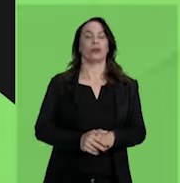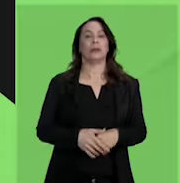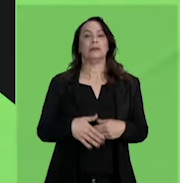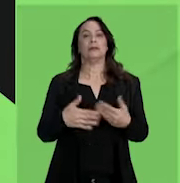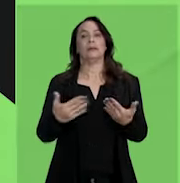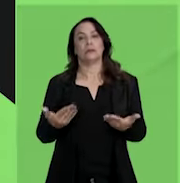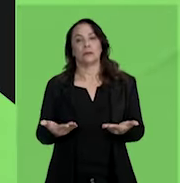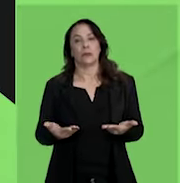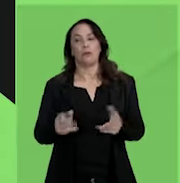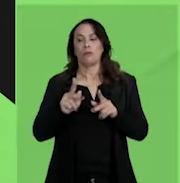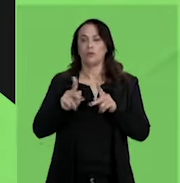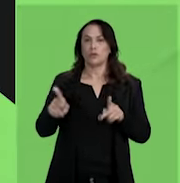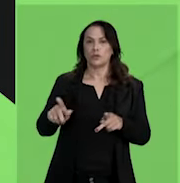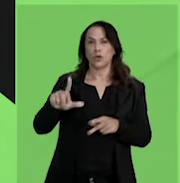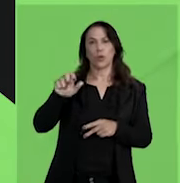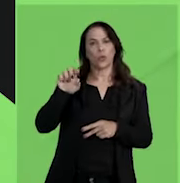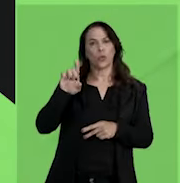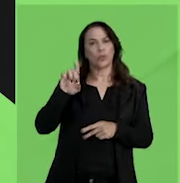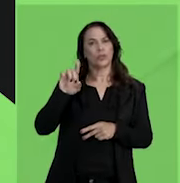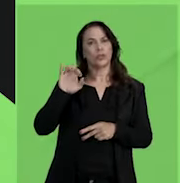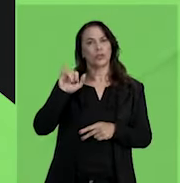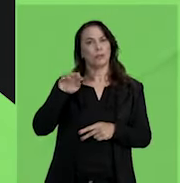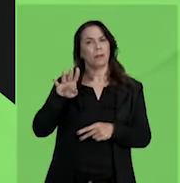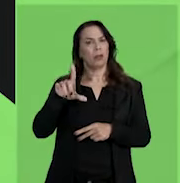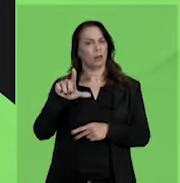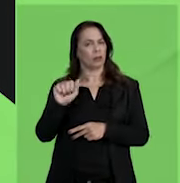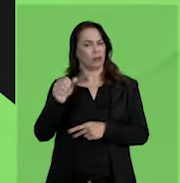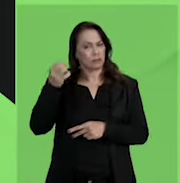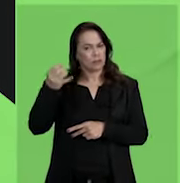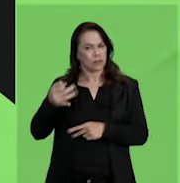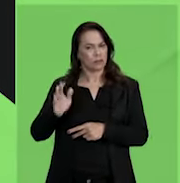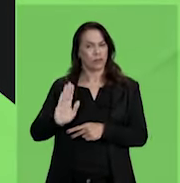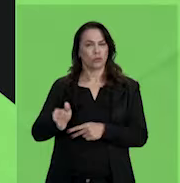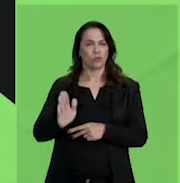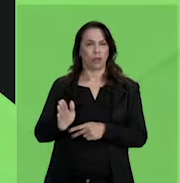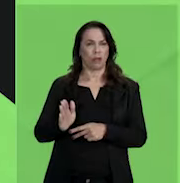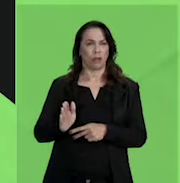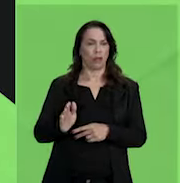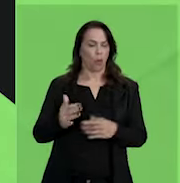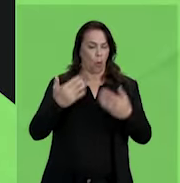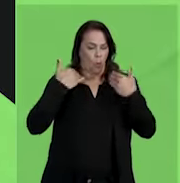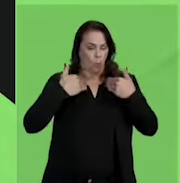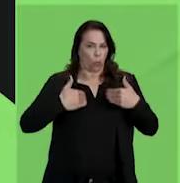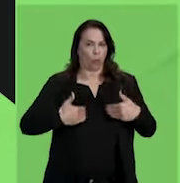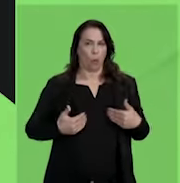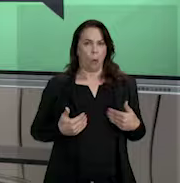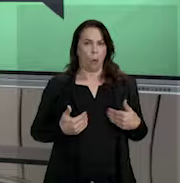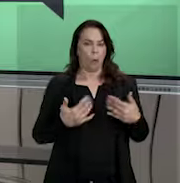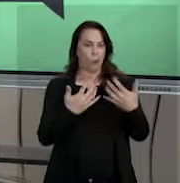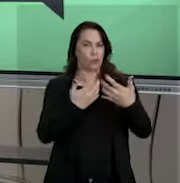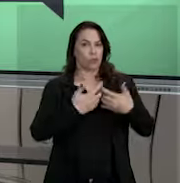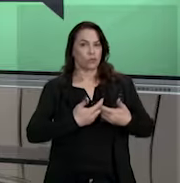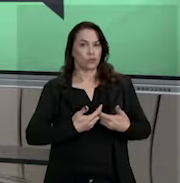falou muito bem, né, Ludmila? O corpo, ele não funciona sozinho. A gente separa